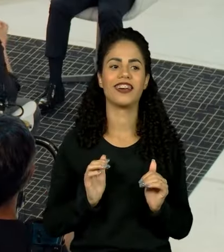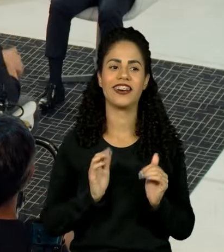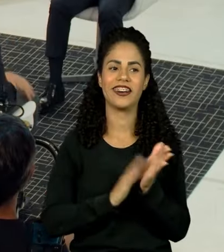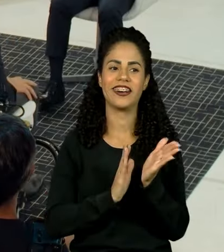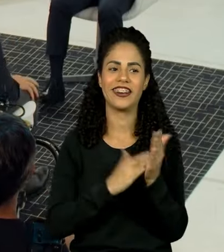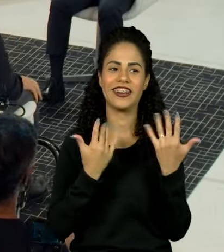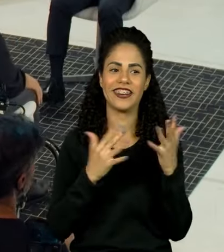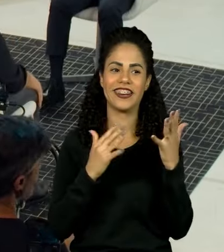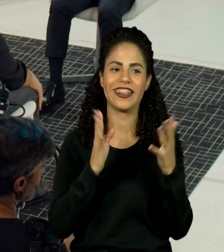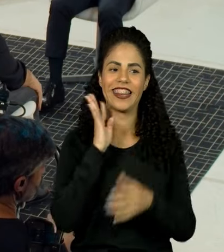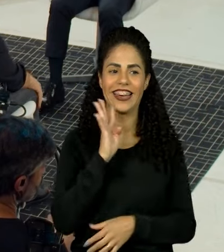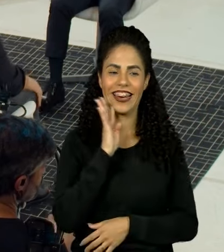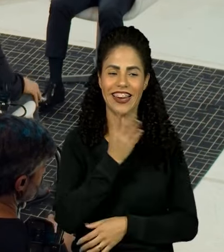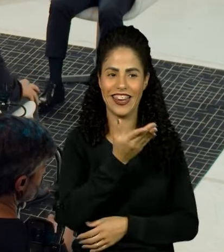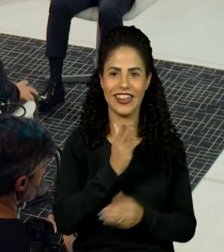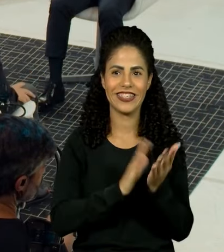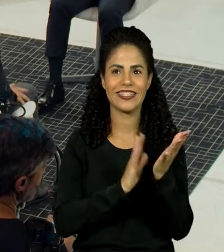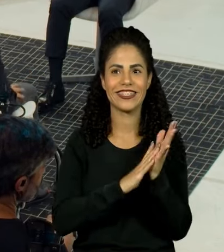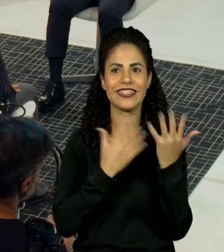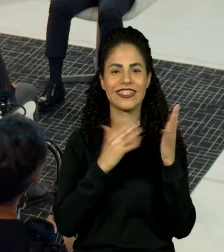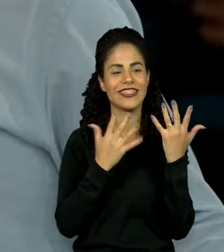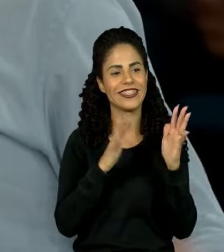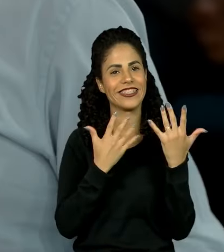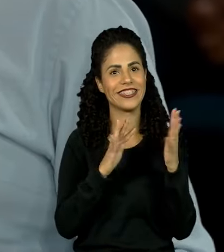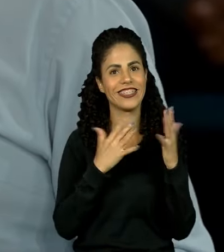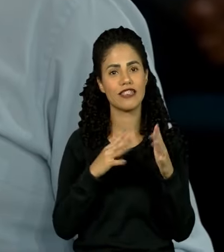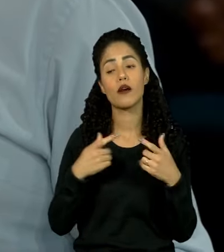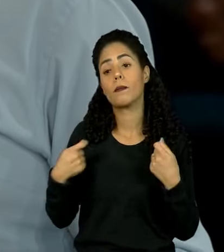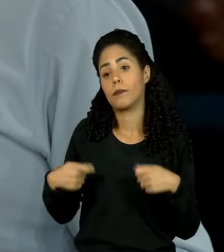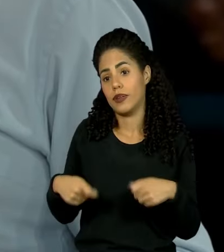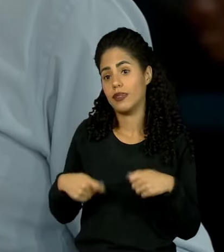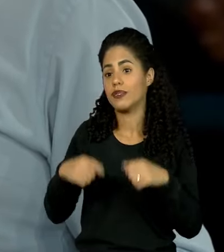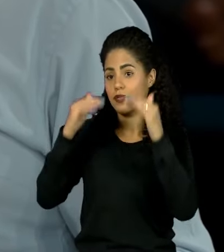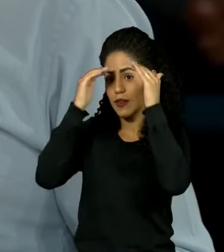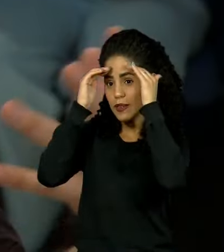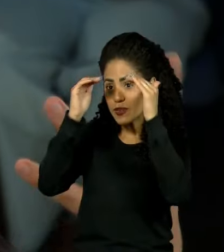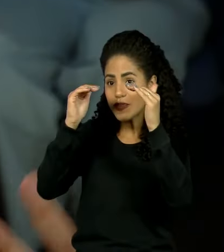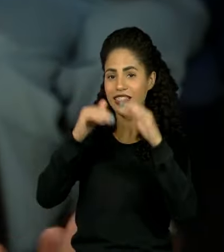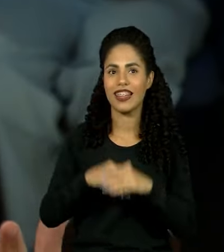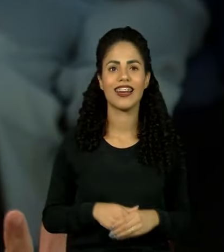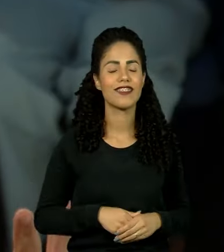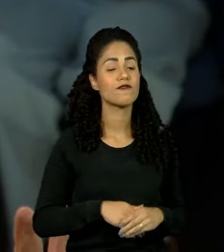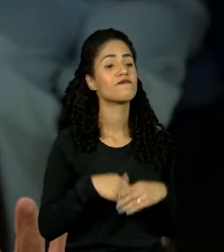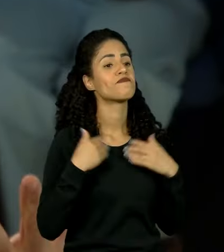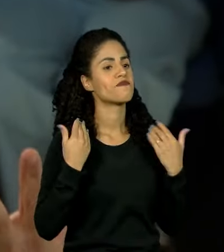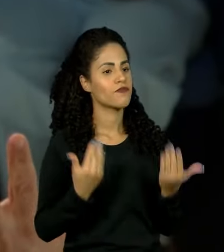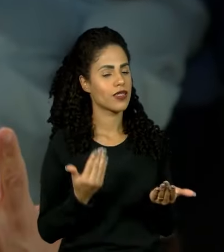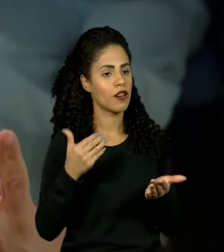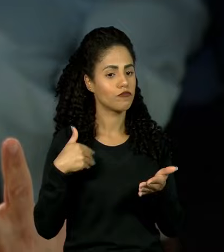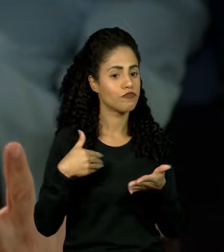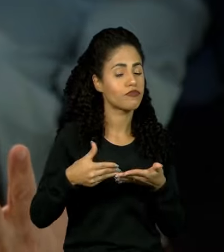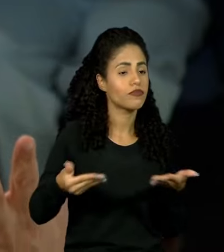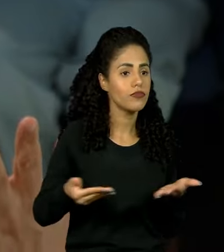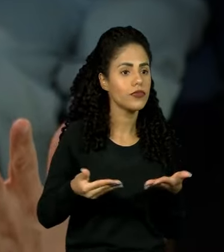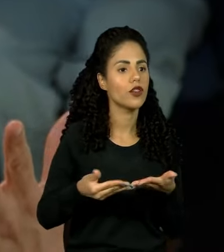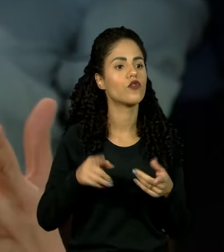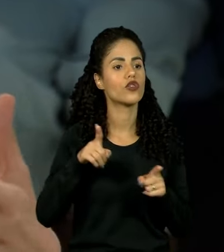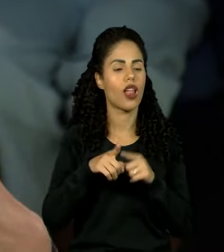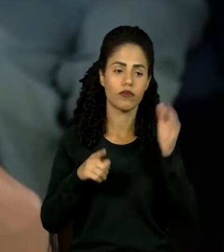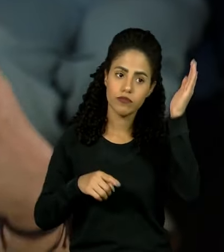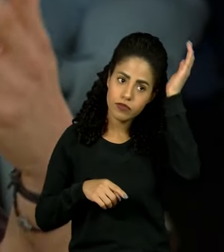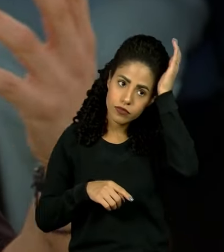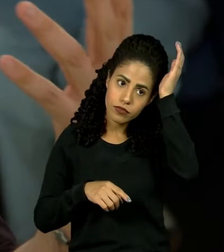mundo tem que ser né sal Lita tem tem que ser assim ô Queiroz e recentemente assim né o Sesc do Rio